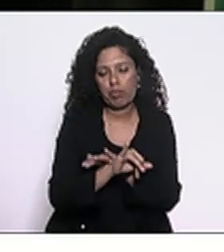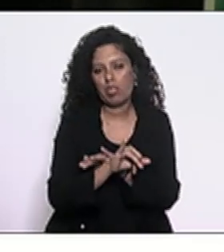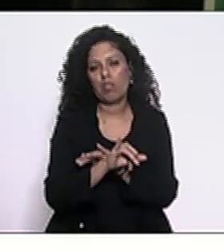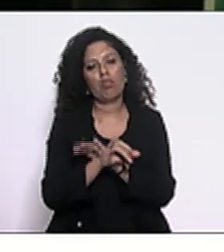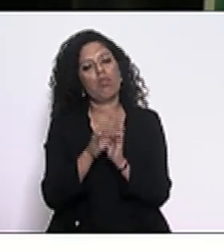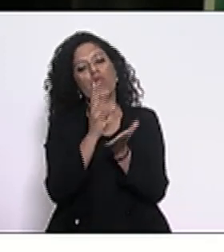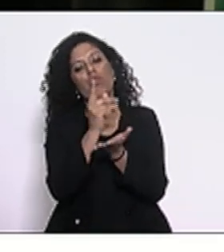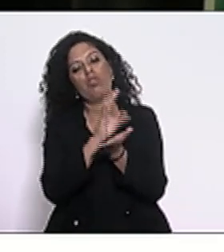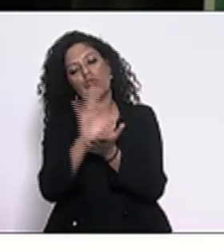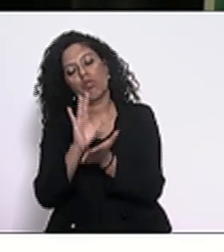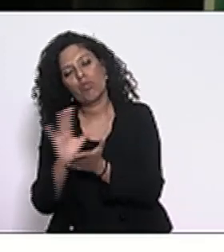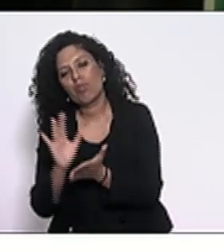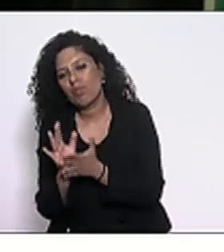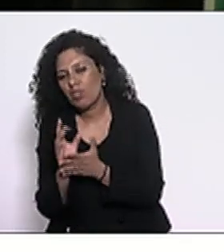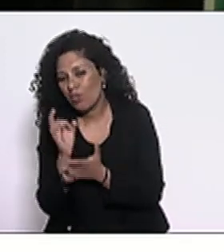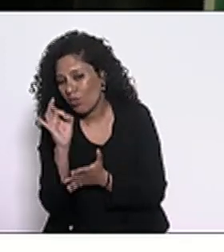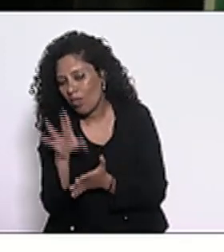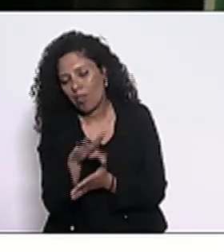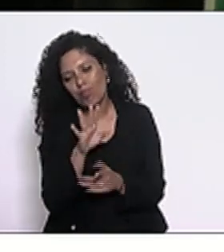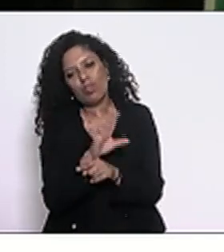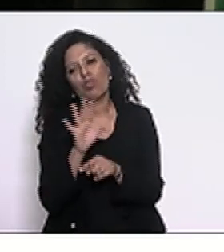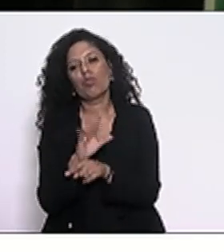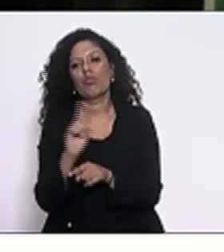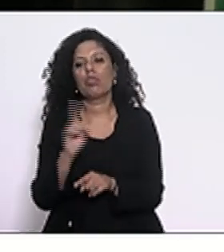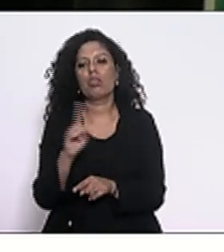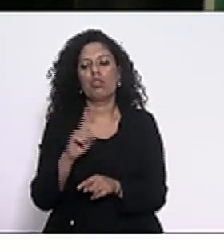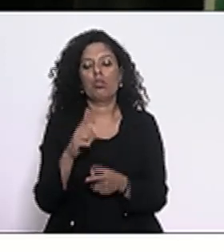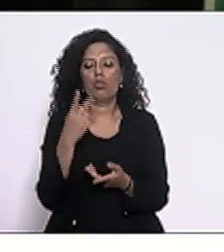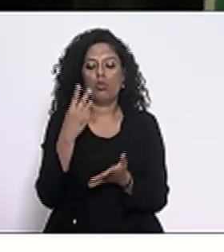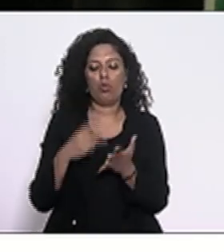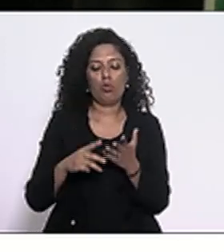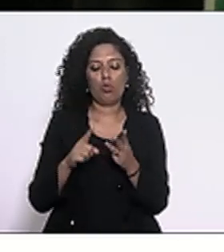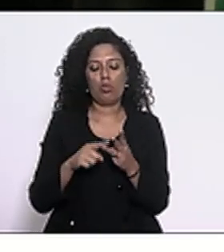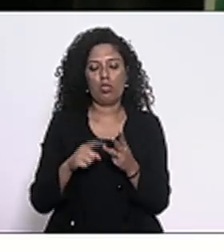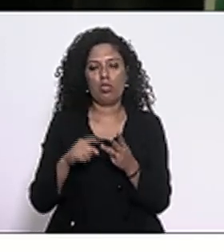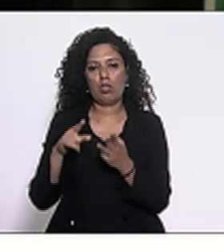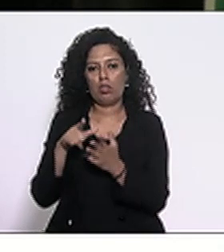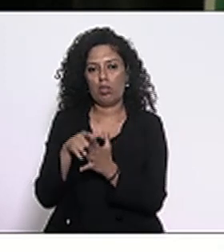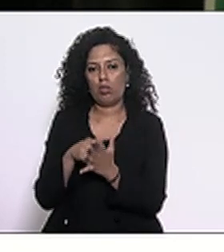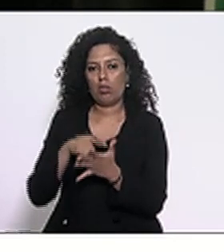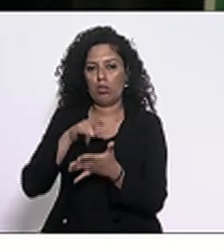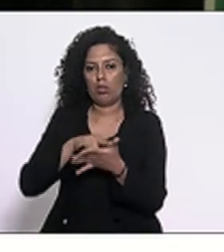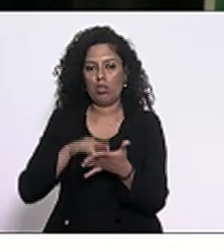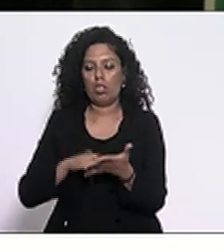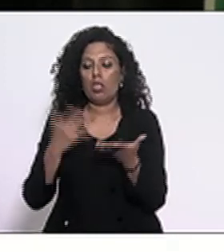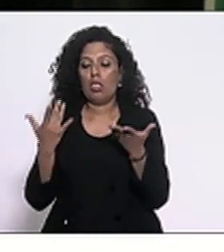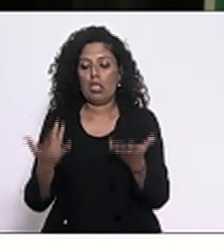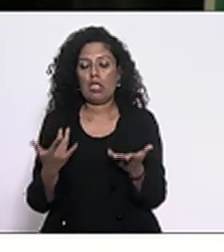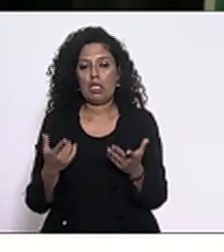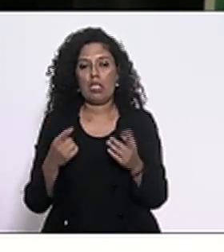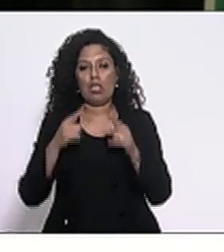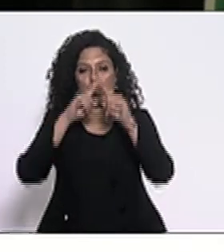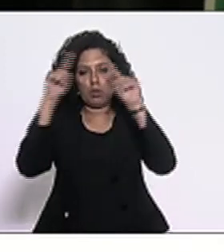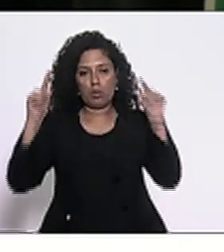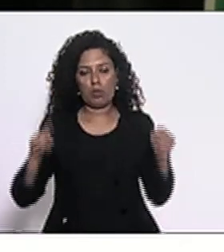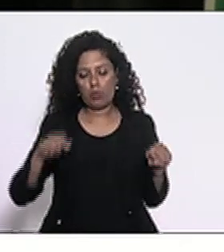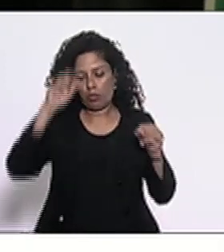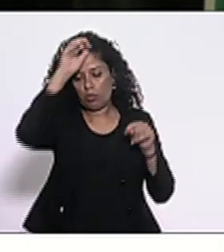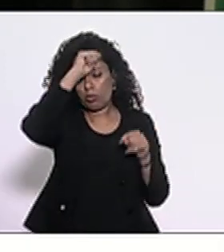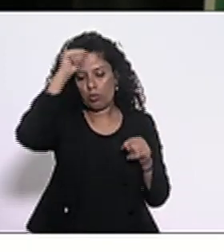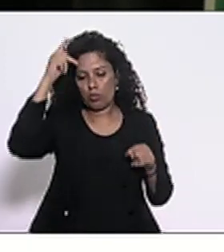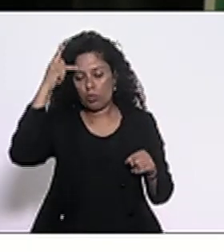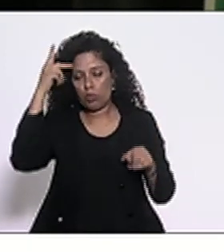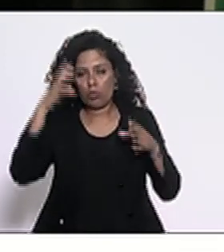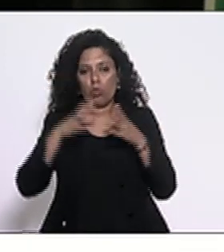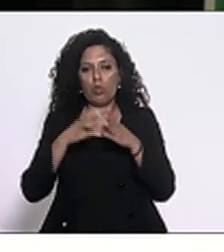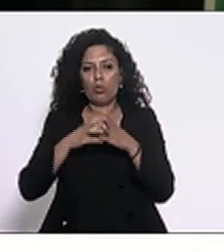é razoável. E um outro encaminhamento, eu queria que a Associação de Servidores nos fizesse chegar